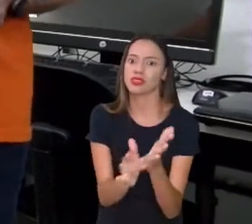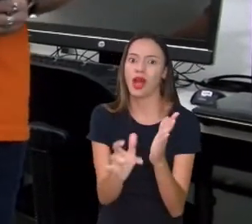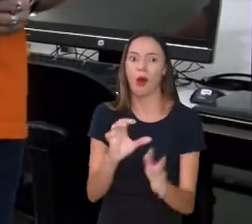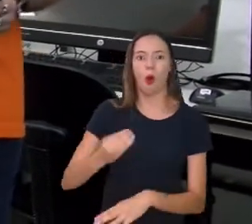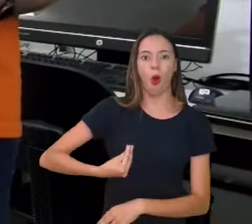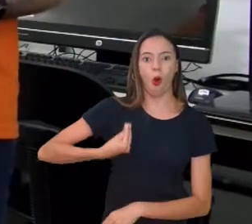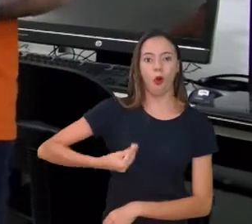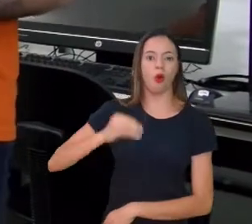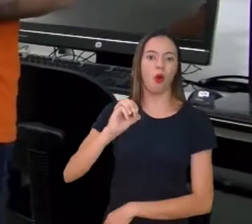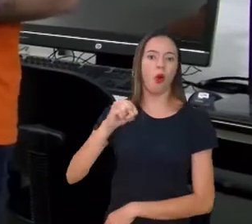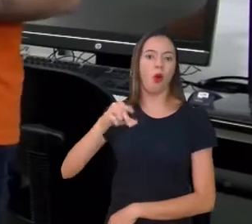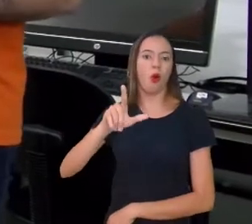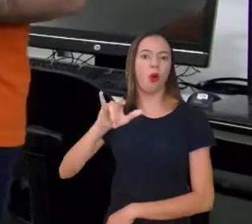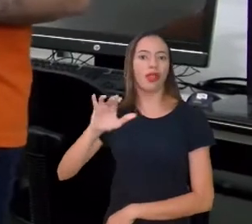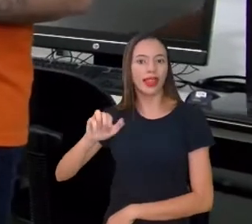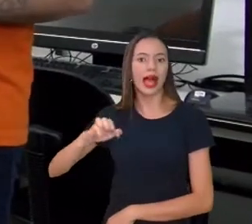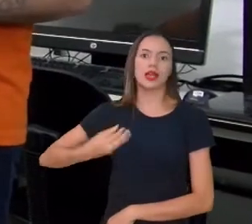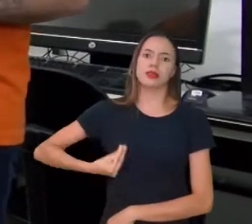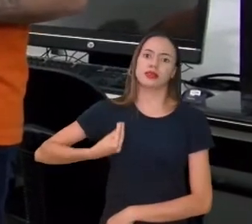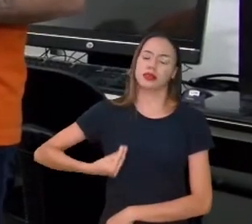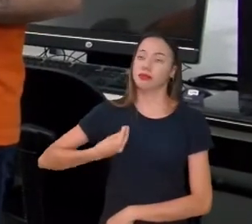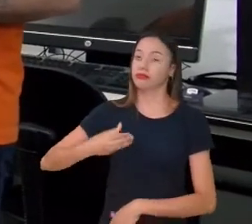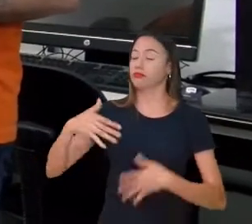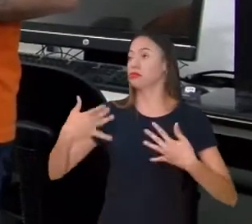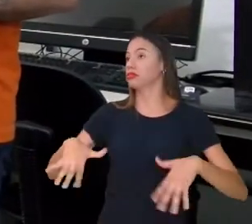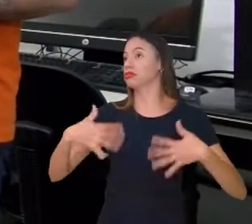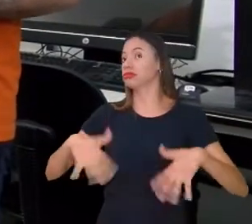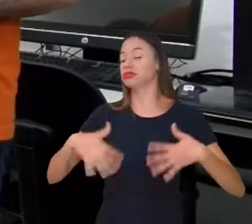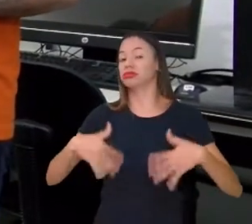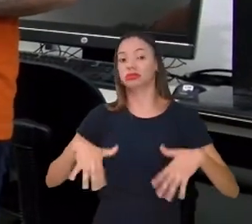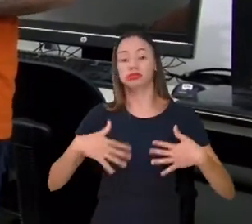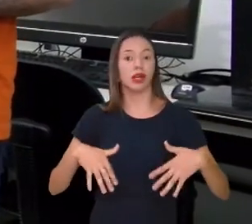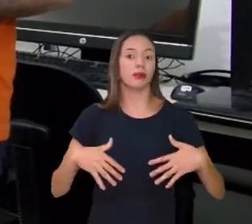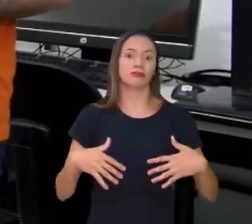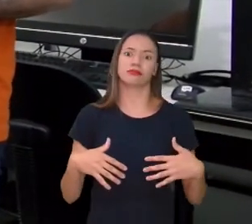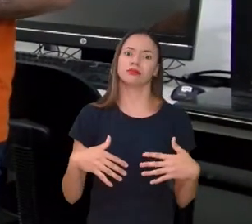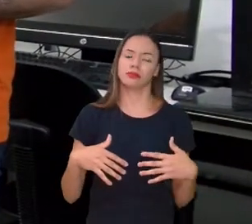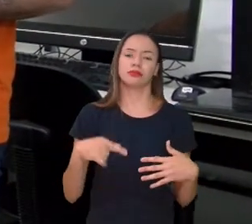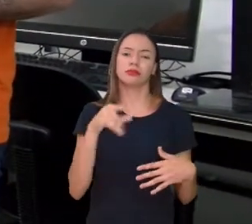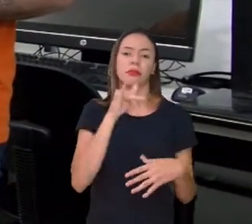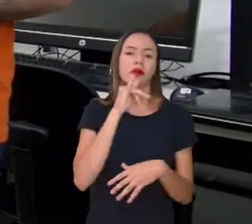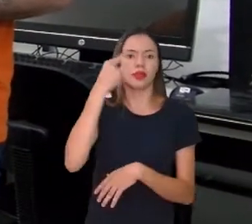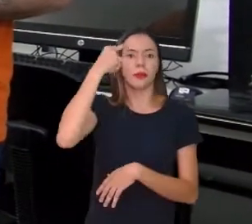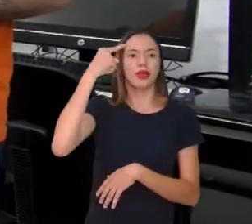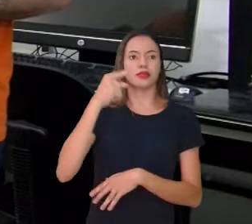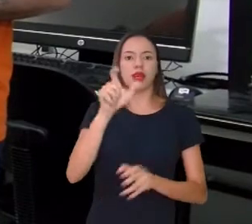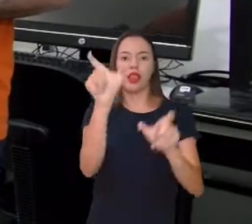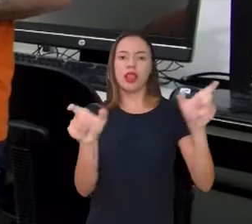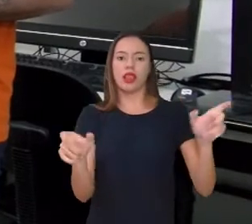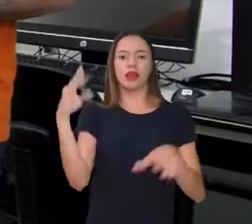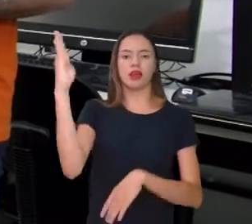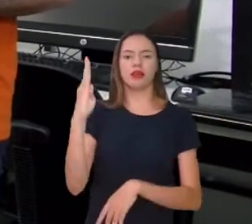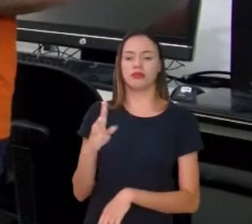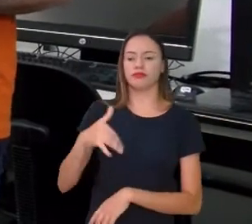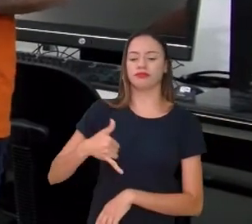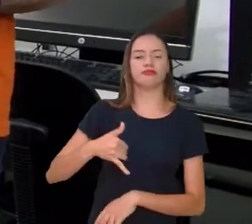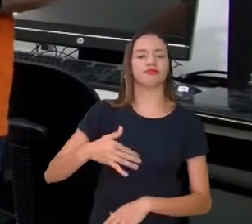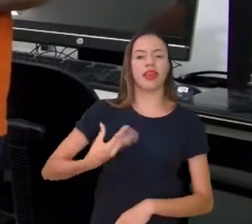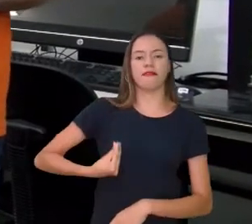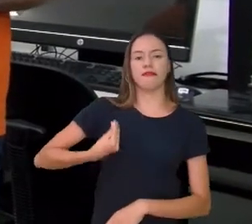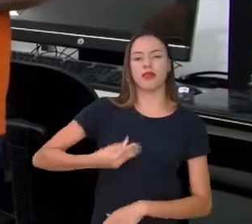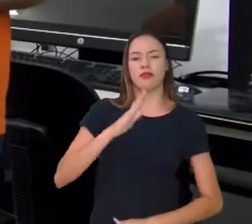é? Exatamente, matematicamente, né? Falando, da vida toda. Pensando aí que um brasileiro viva aí até 80 anos, digamos